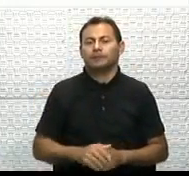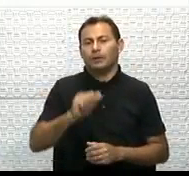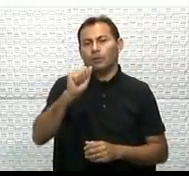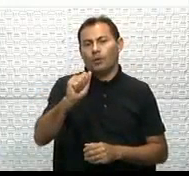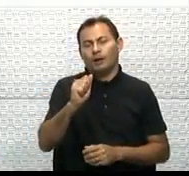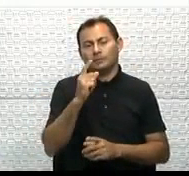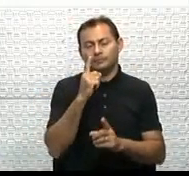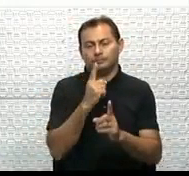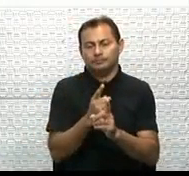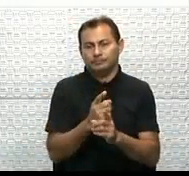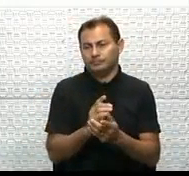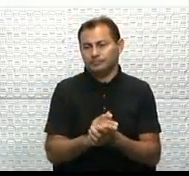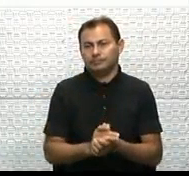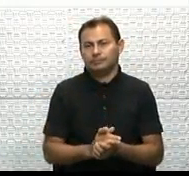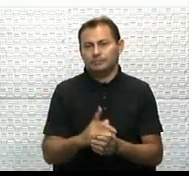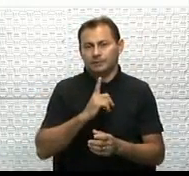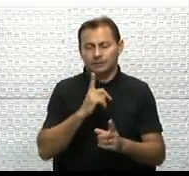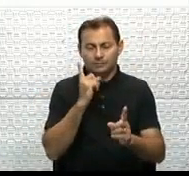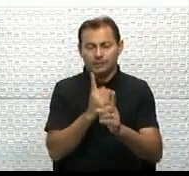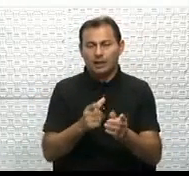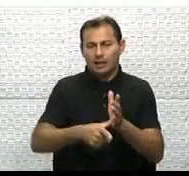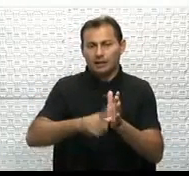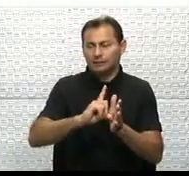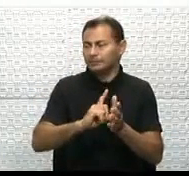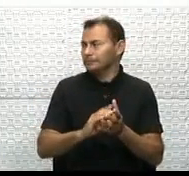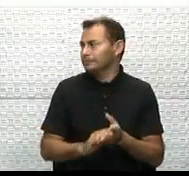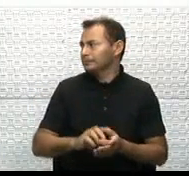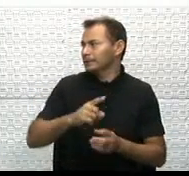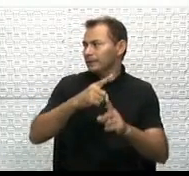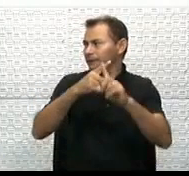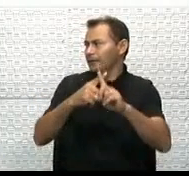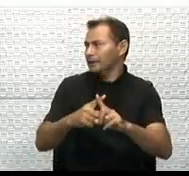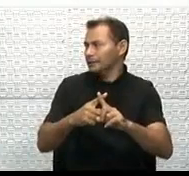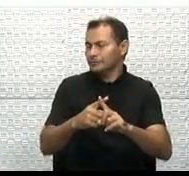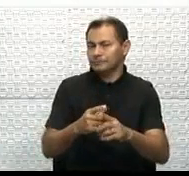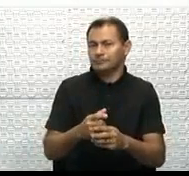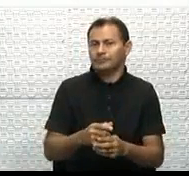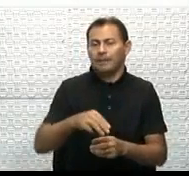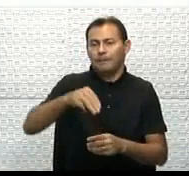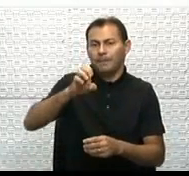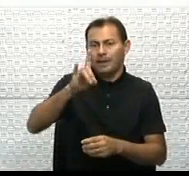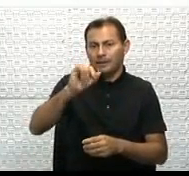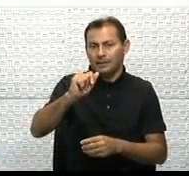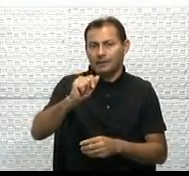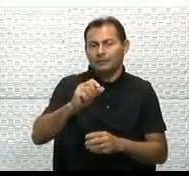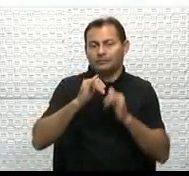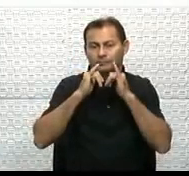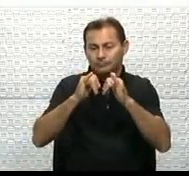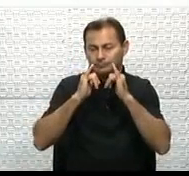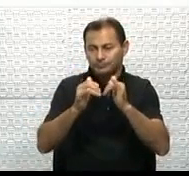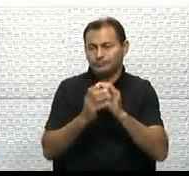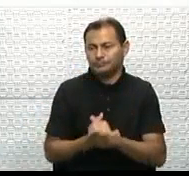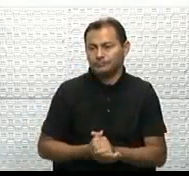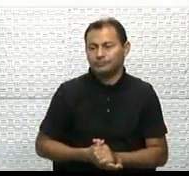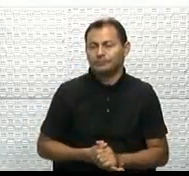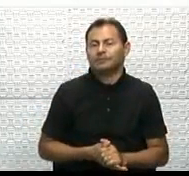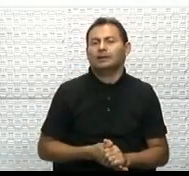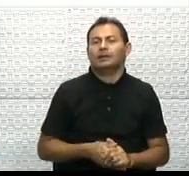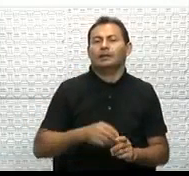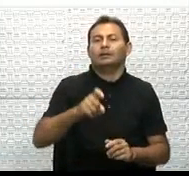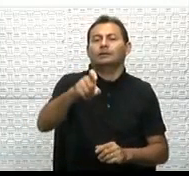A tendo descoberto anteriormente, vezes a média dos dados